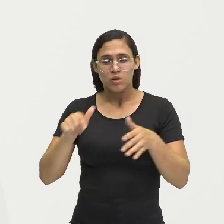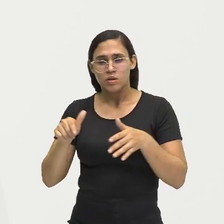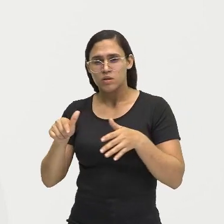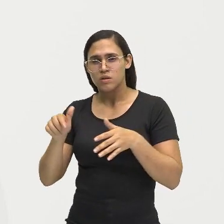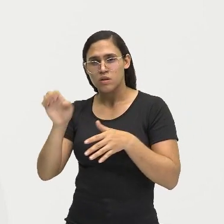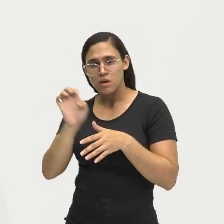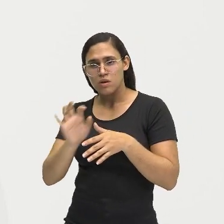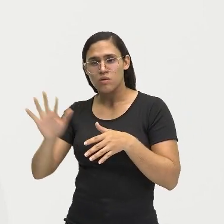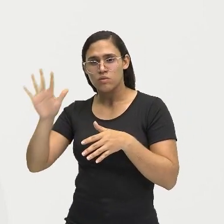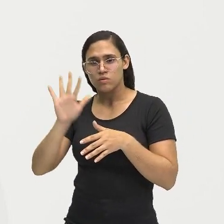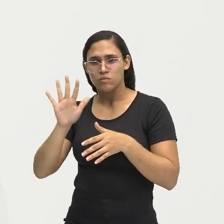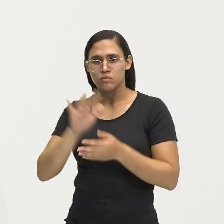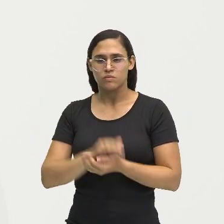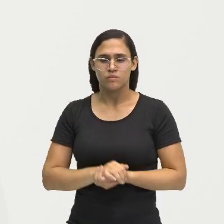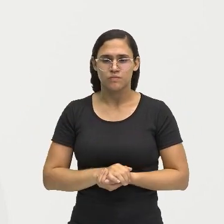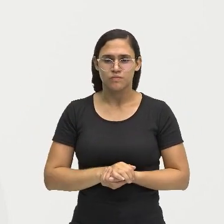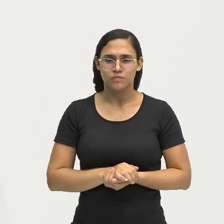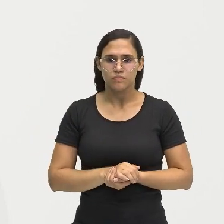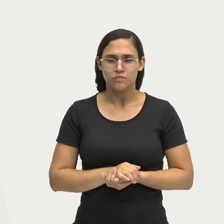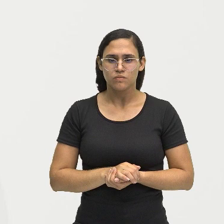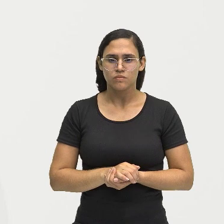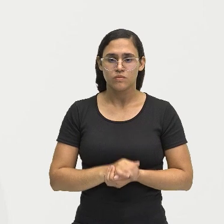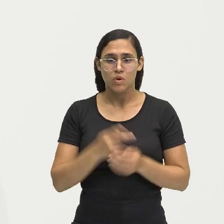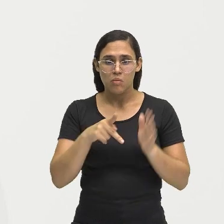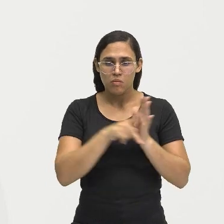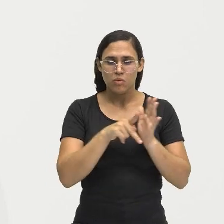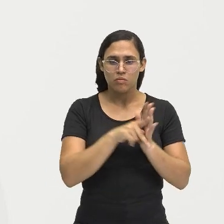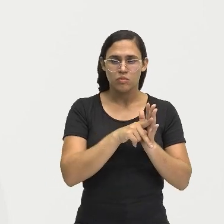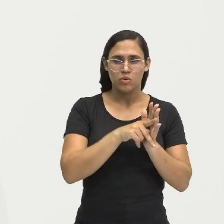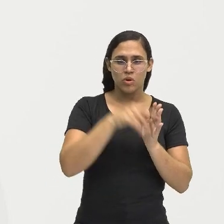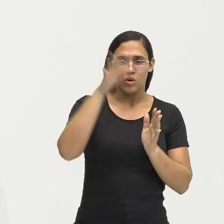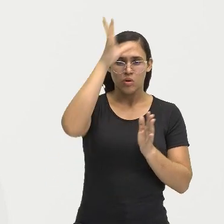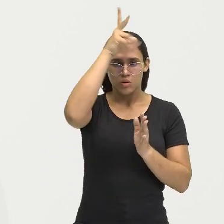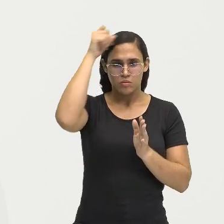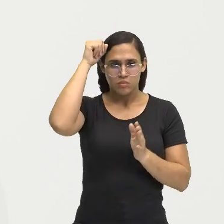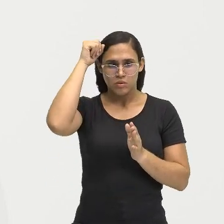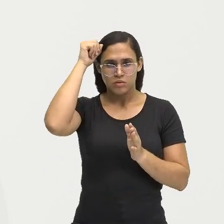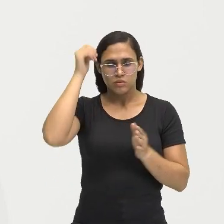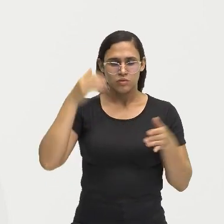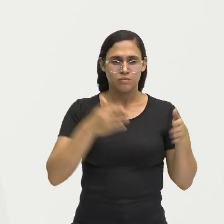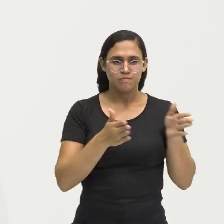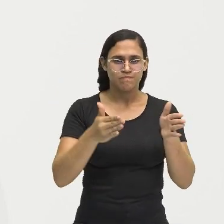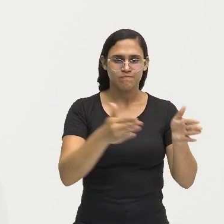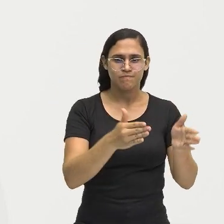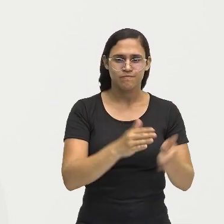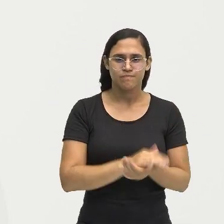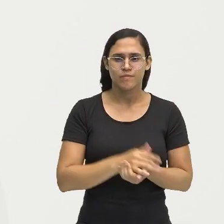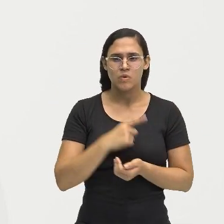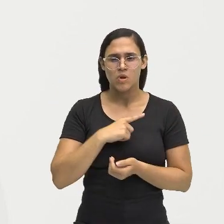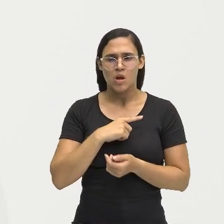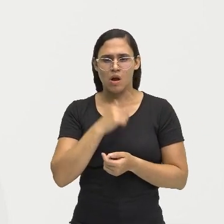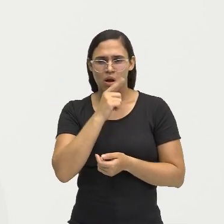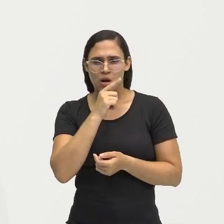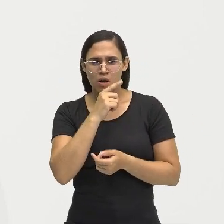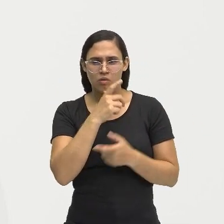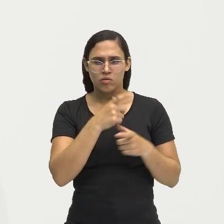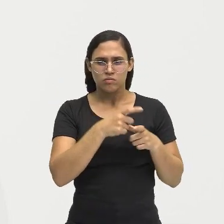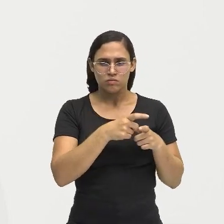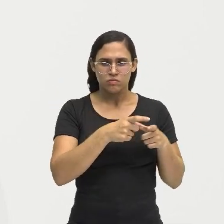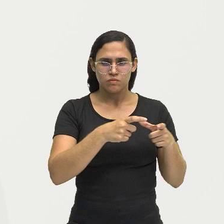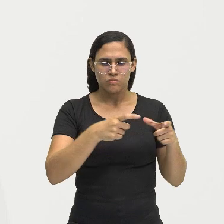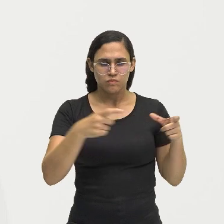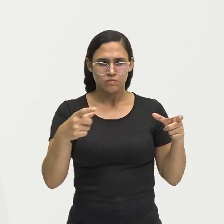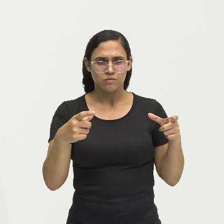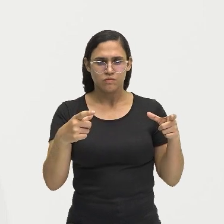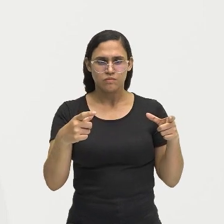aí de um dos afluentes do Rio Amazonas, tá? Então, a gente encontra aí uma grande quantidade de água no